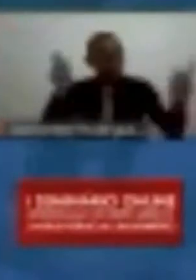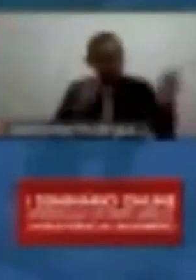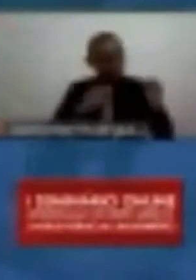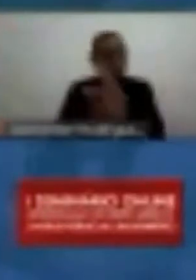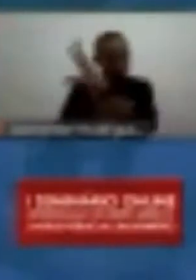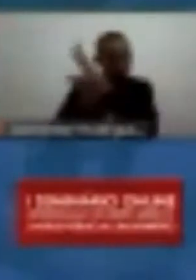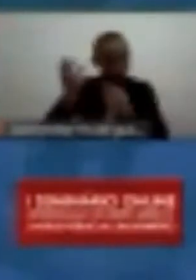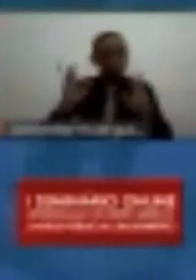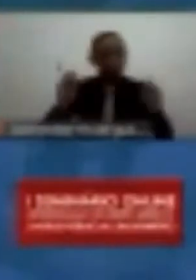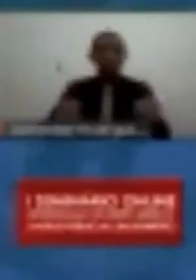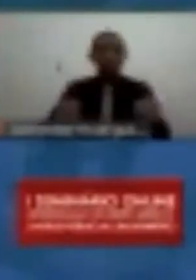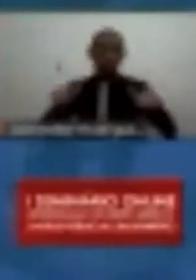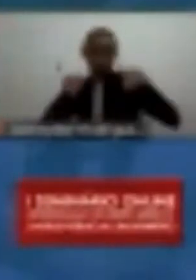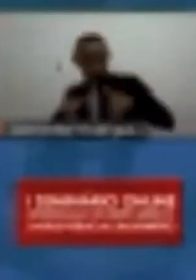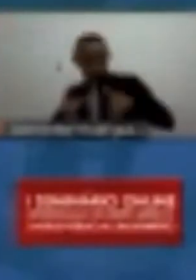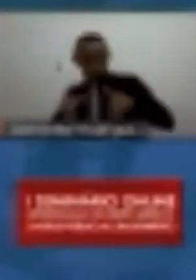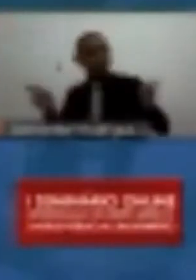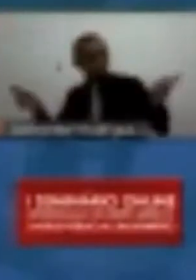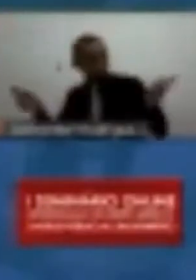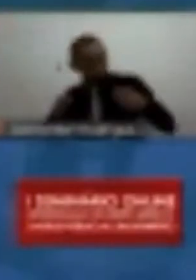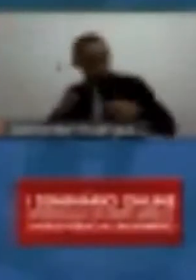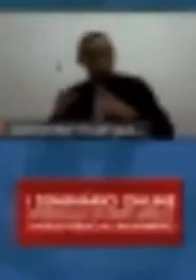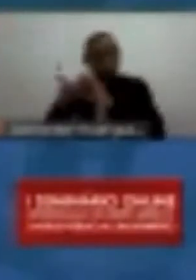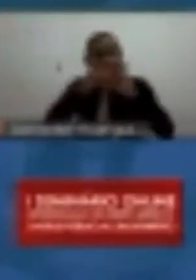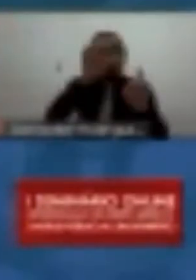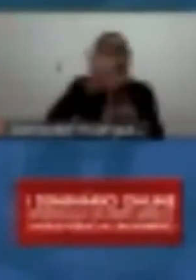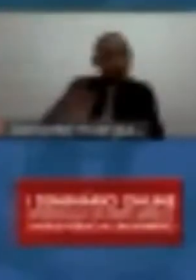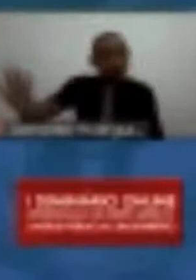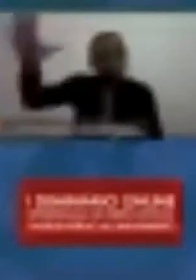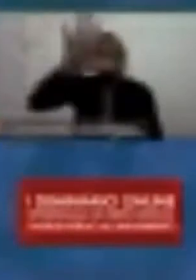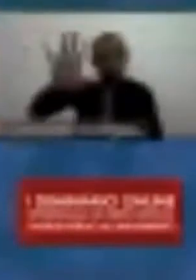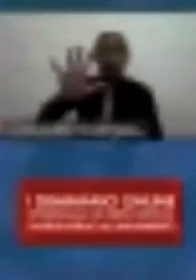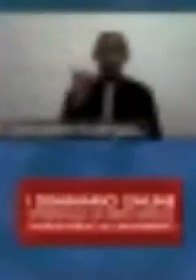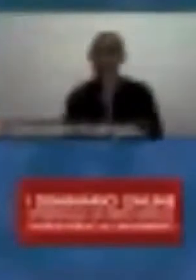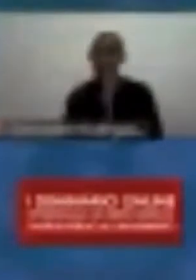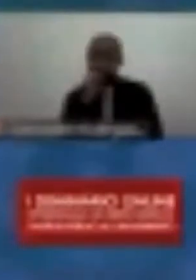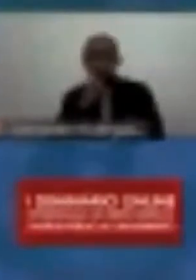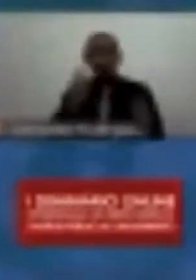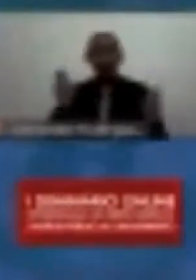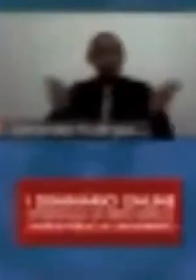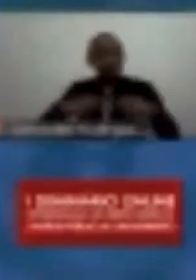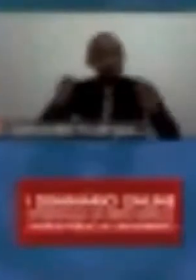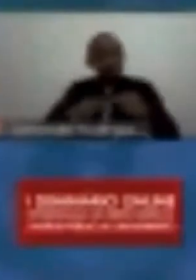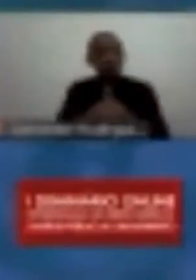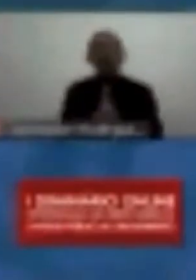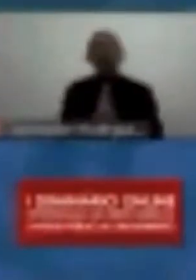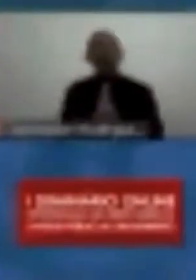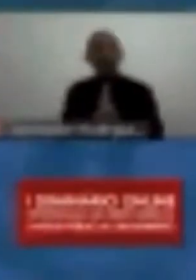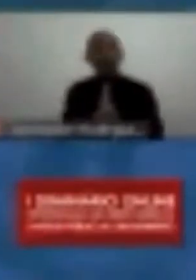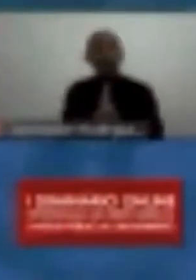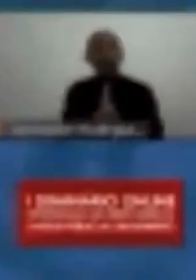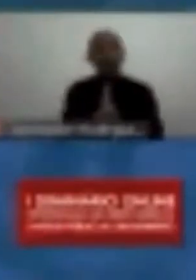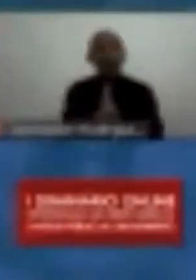alguns materiais da Austrália, da União Europeia, da Itália, inclusive que